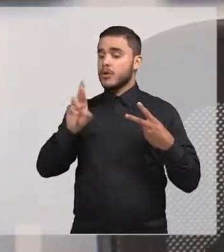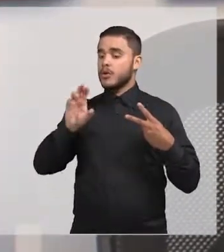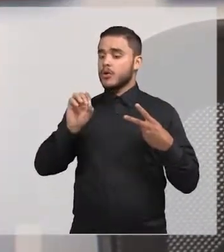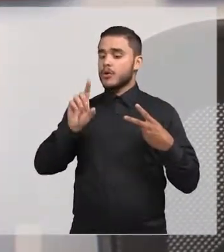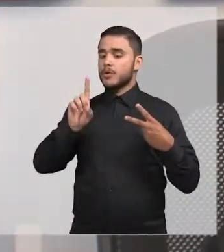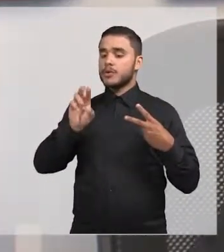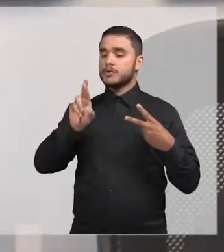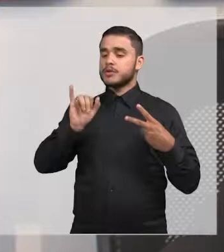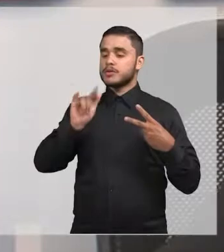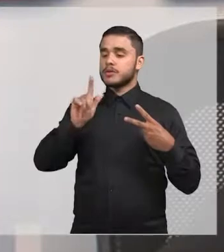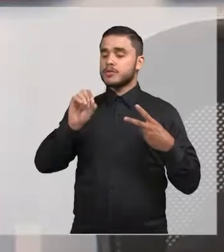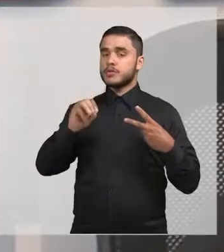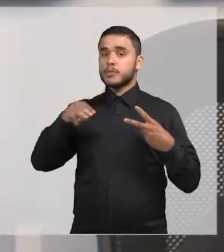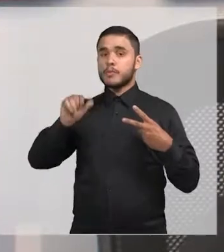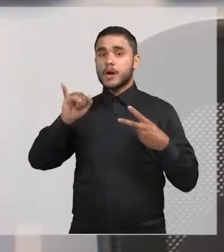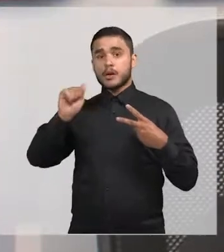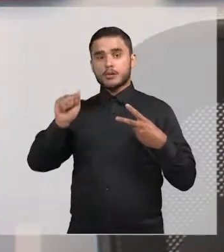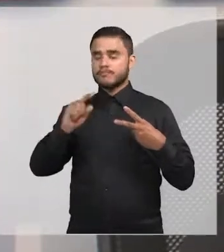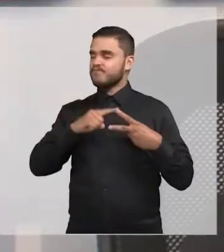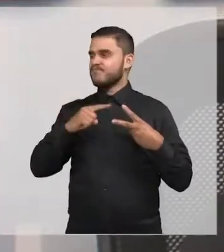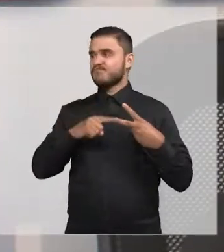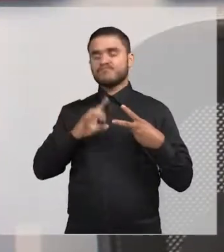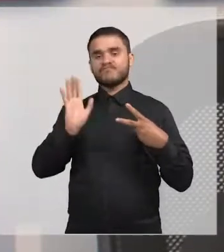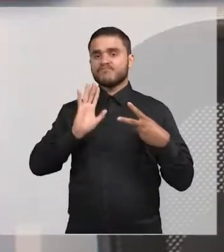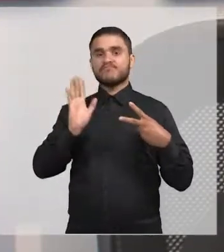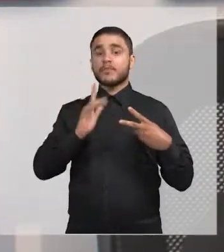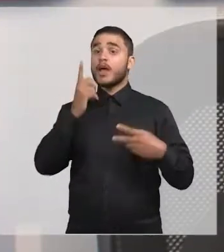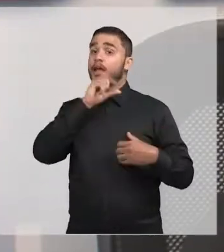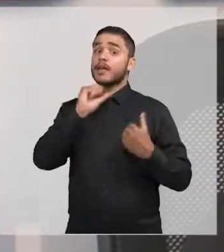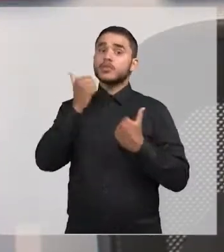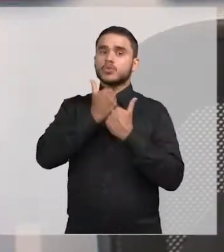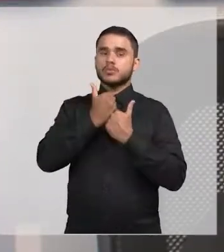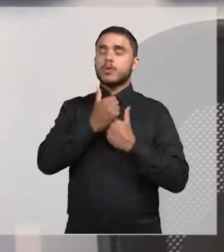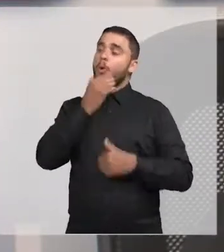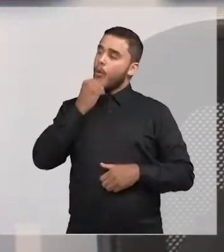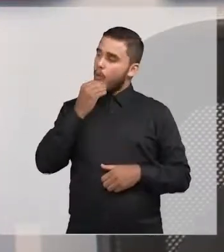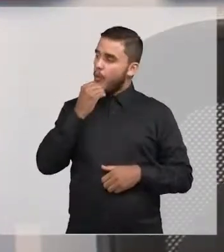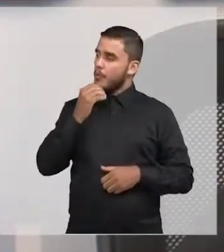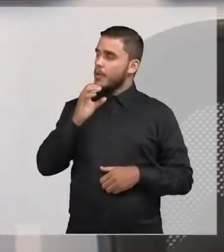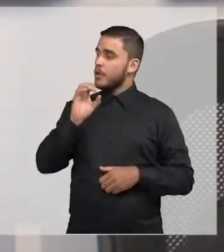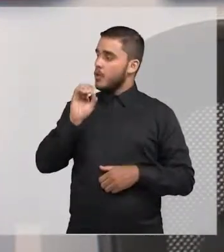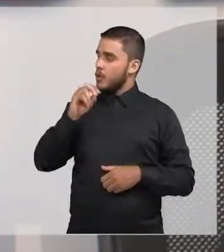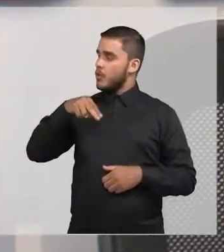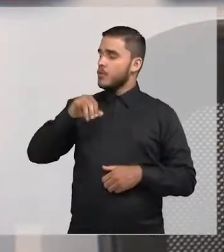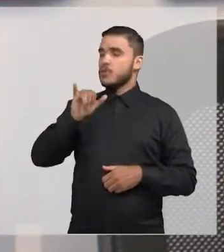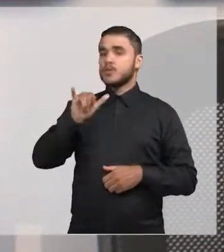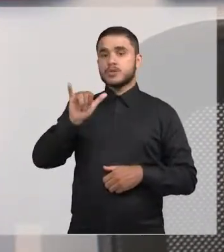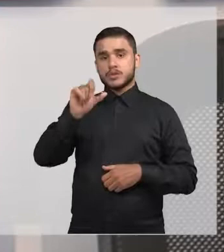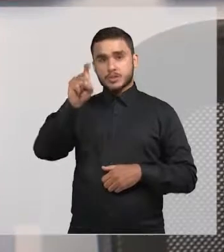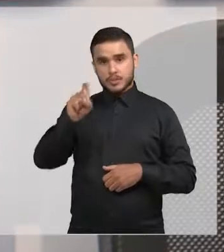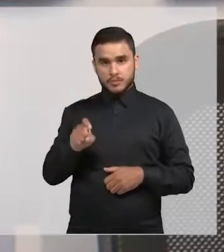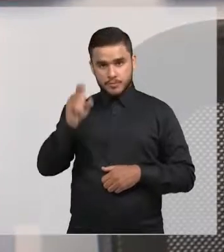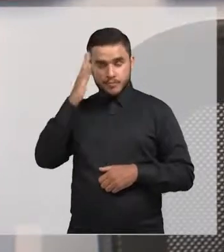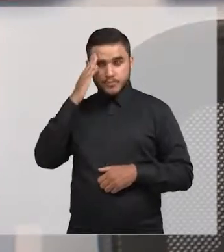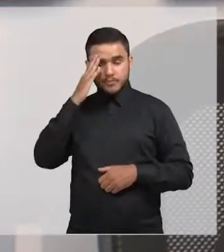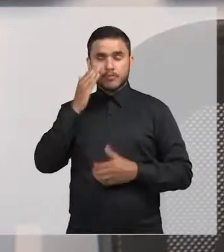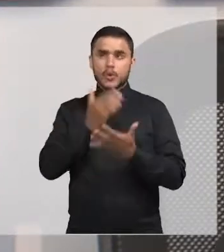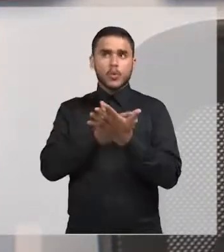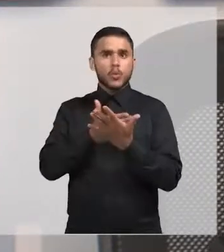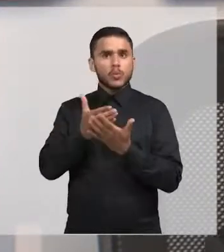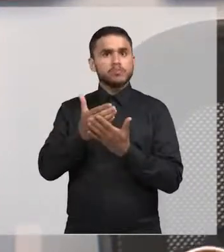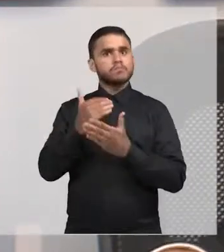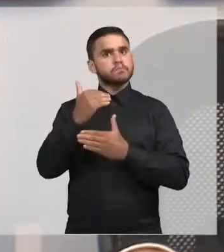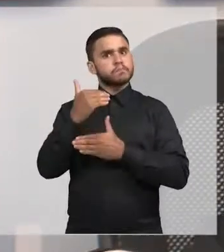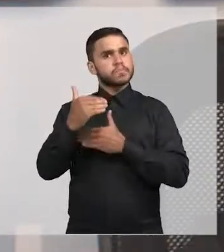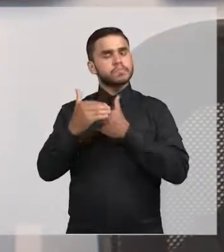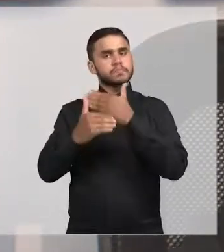Maia. Passa a ser na figura do Onyx, que literalmente também vai começar a